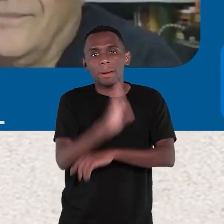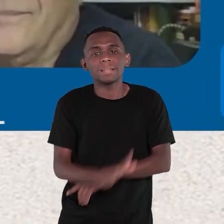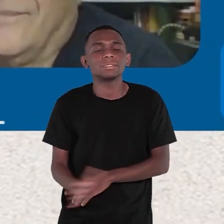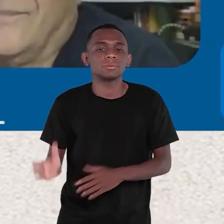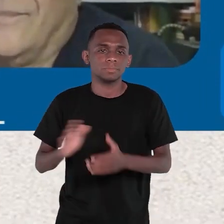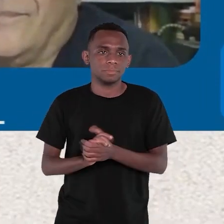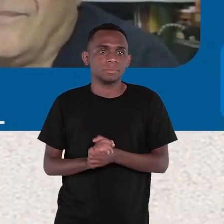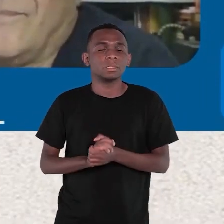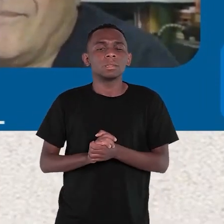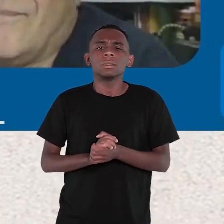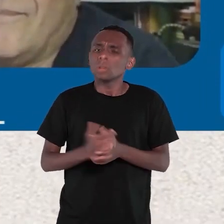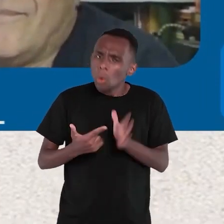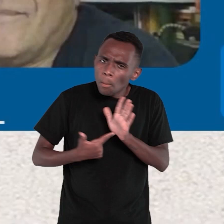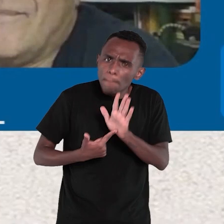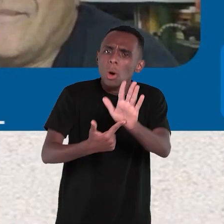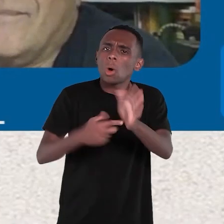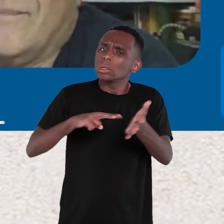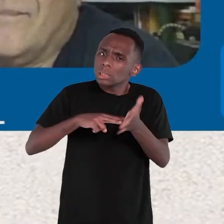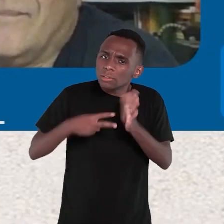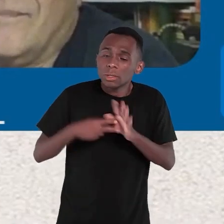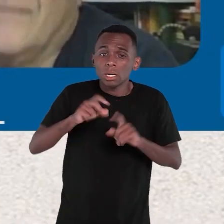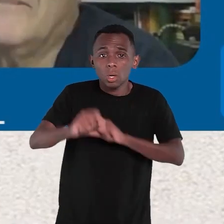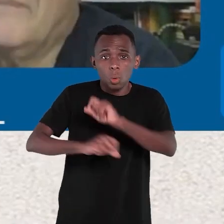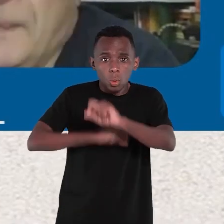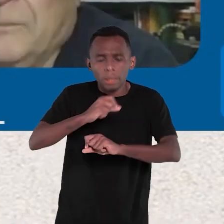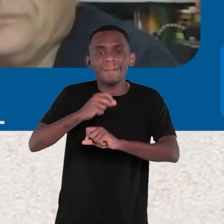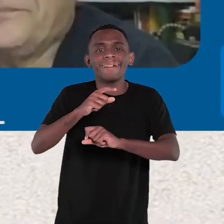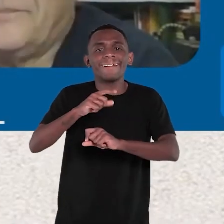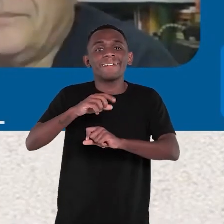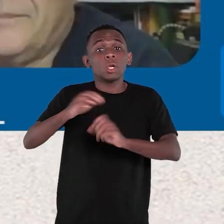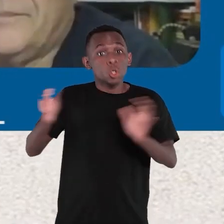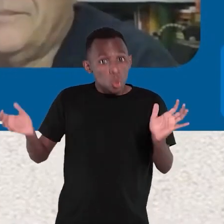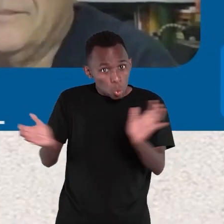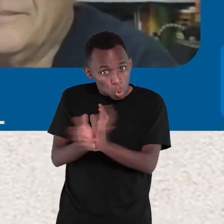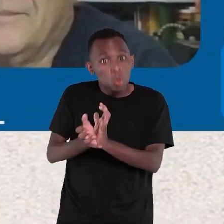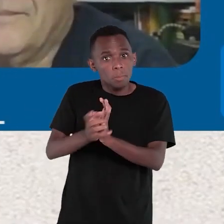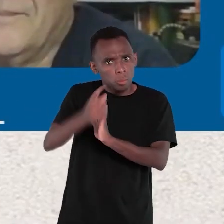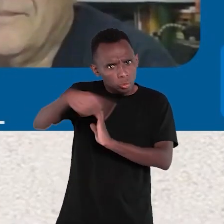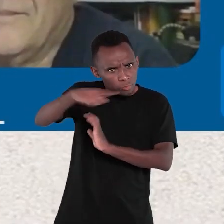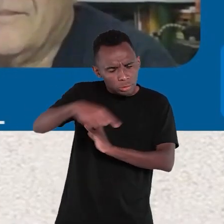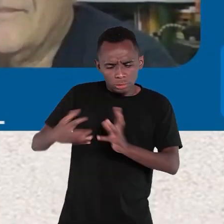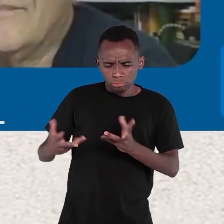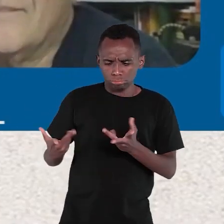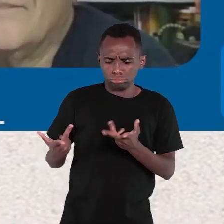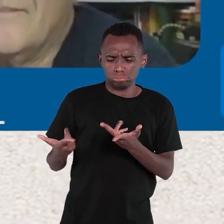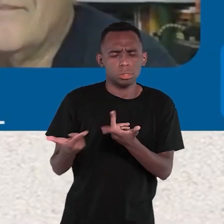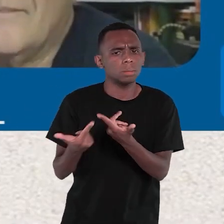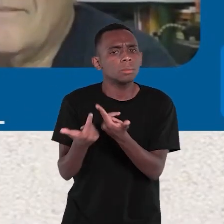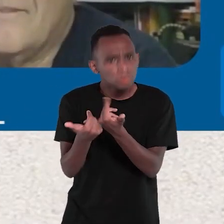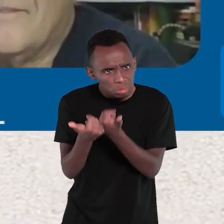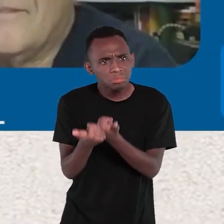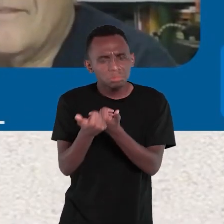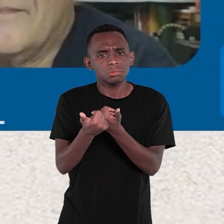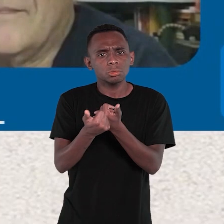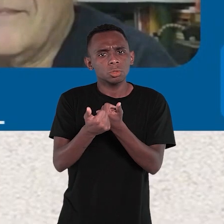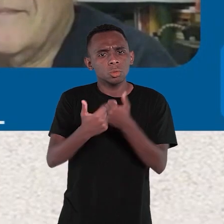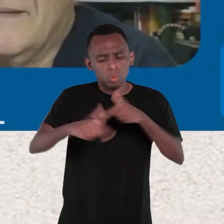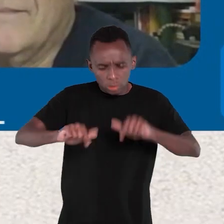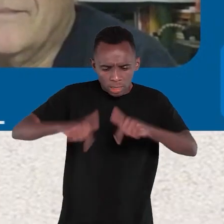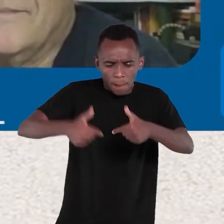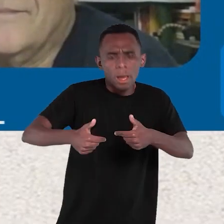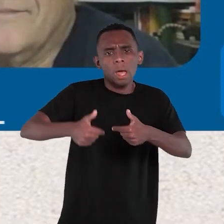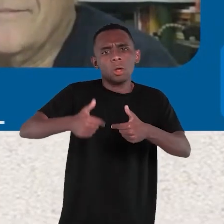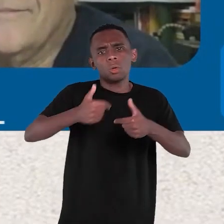que deixa muito transparente a qualidade e o profissionalismo da SP Leitura no trato com